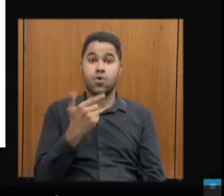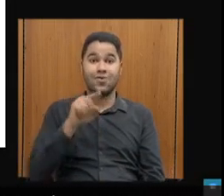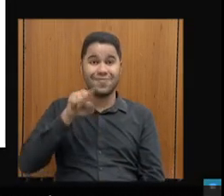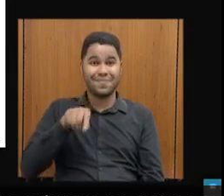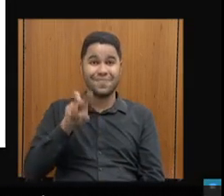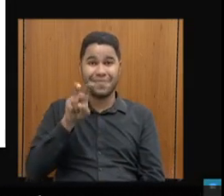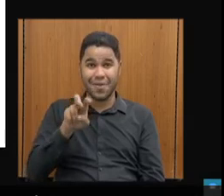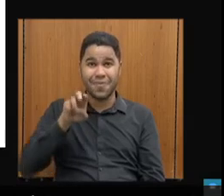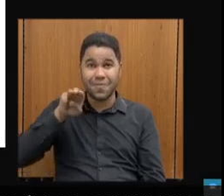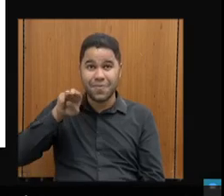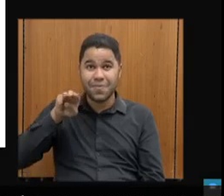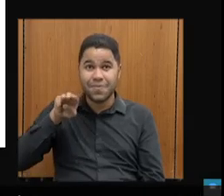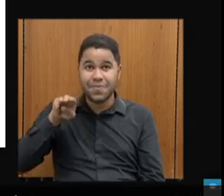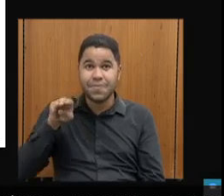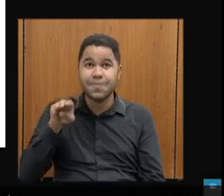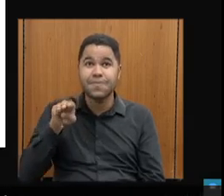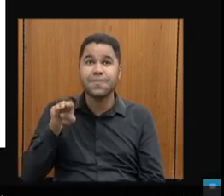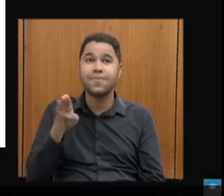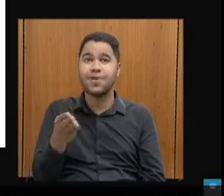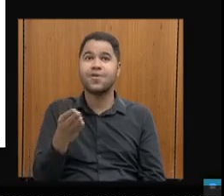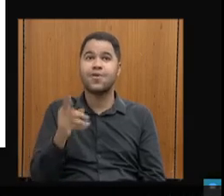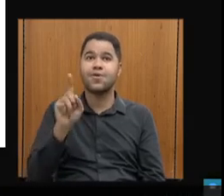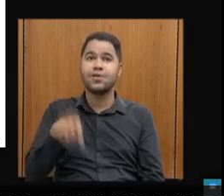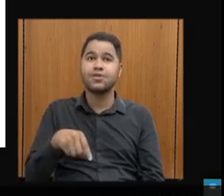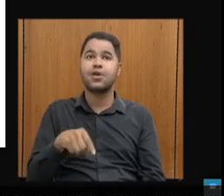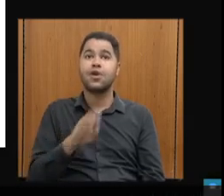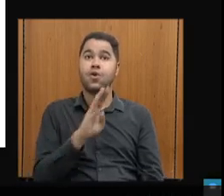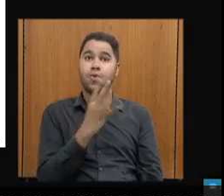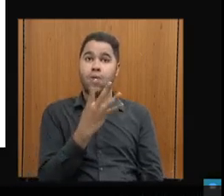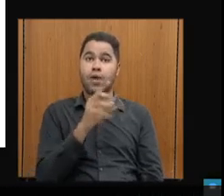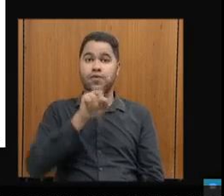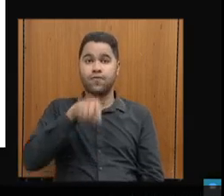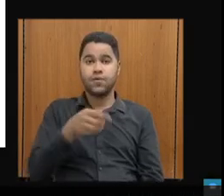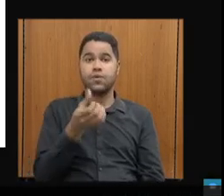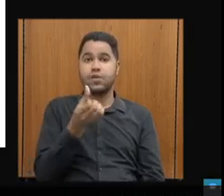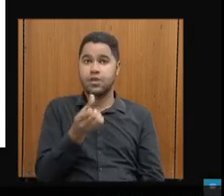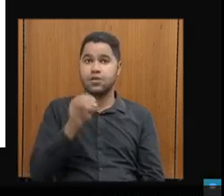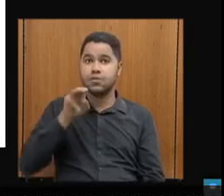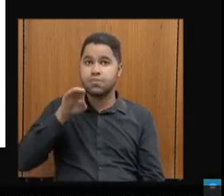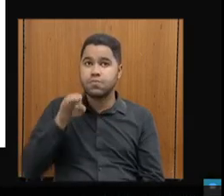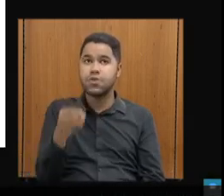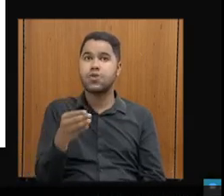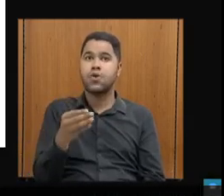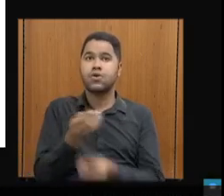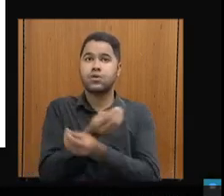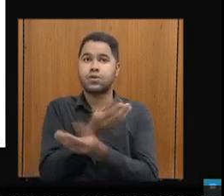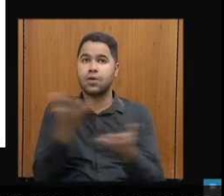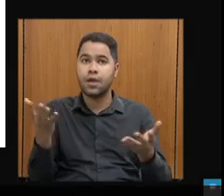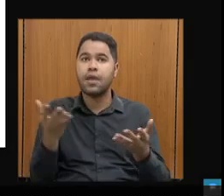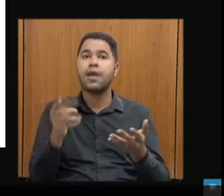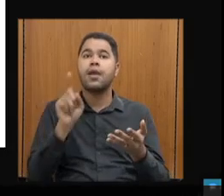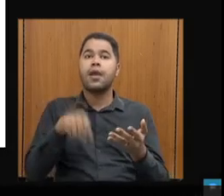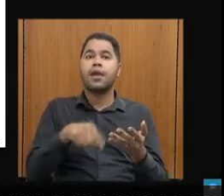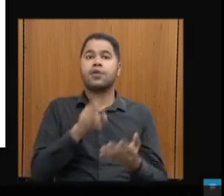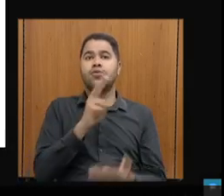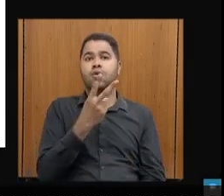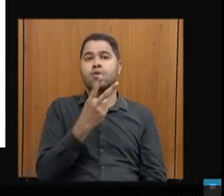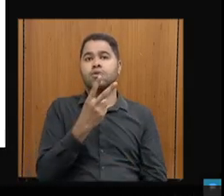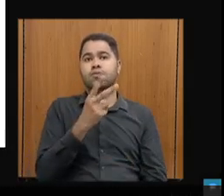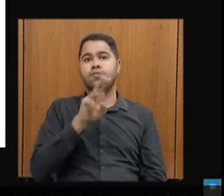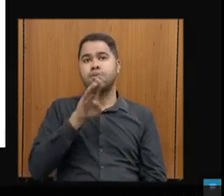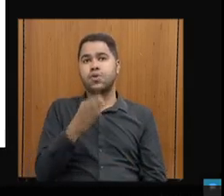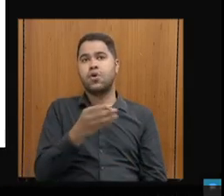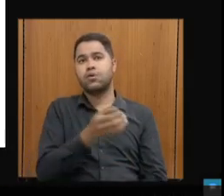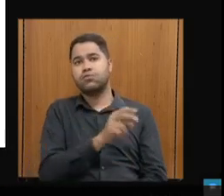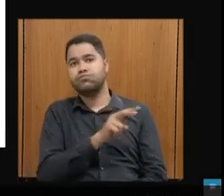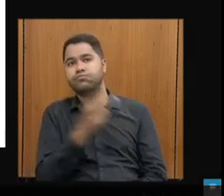na distribuição 4,6 bilhões na geração Dois Bilhões em transmissão um bilhão em